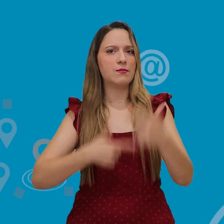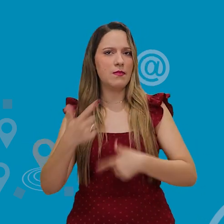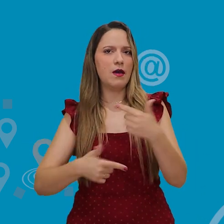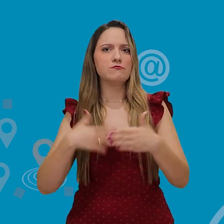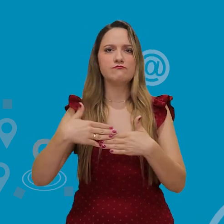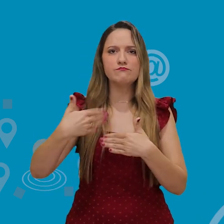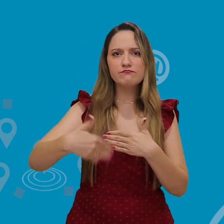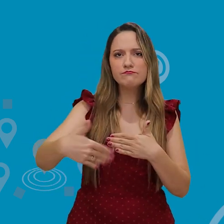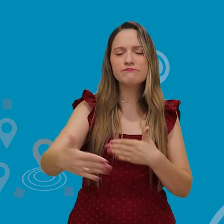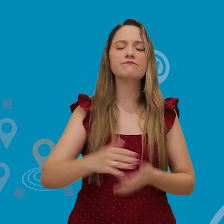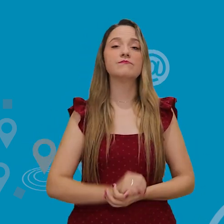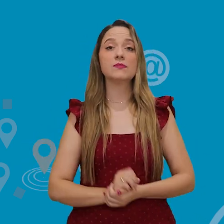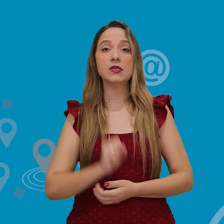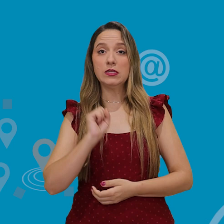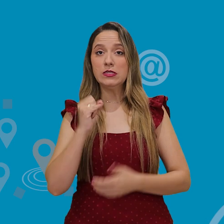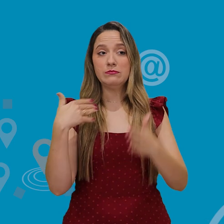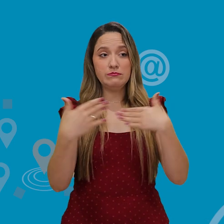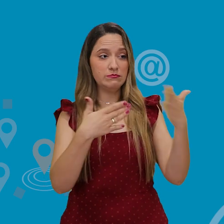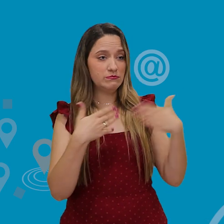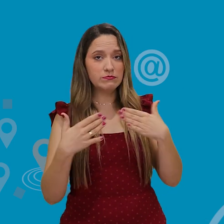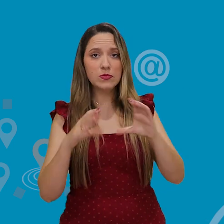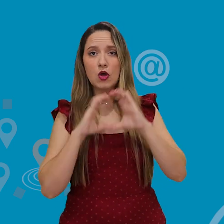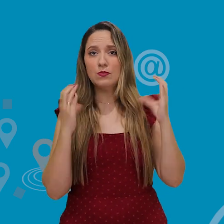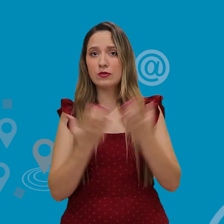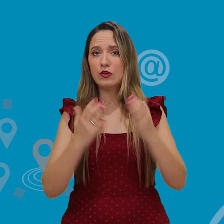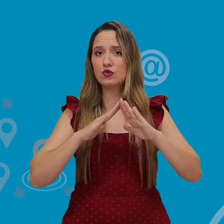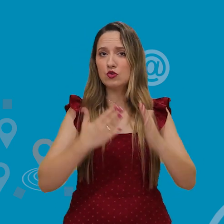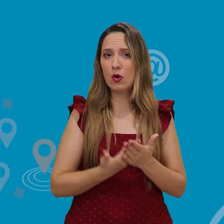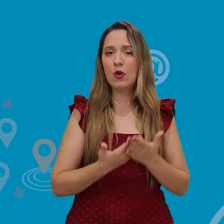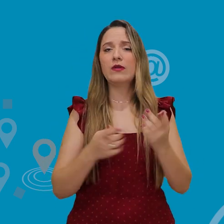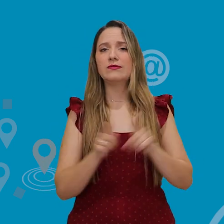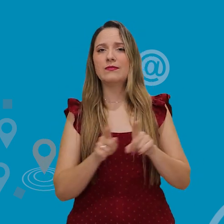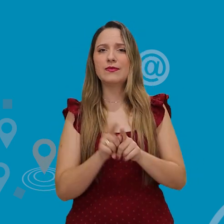do seu trabalho. Então, quando a gente tem esse diálogo com a